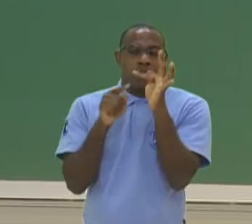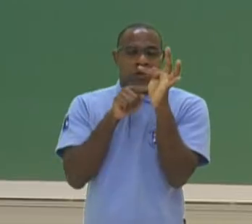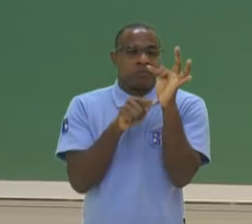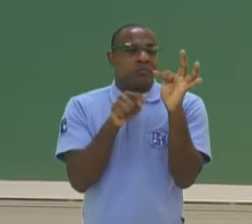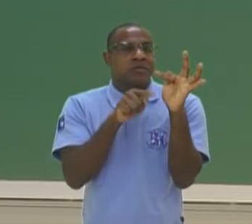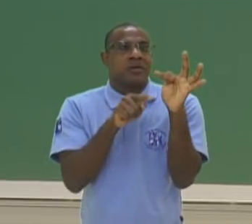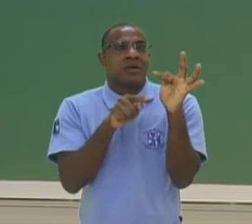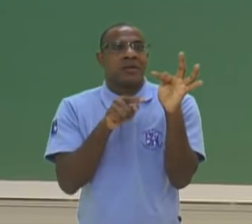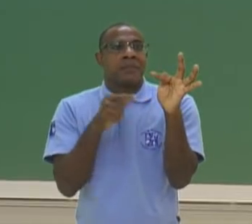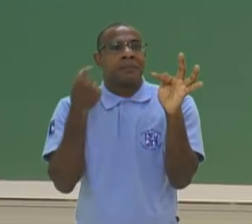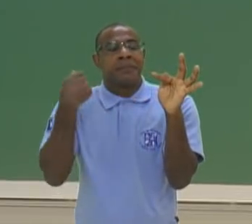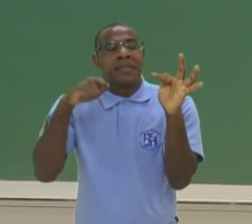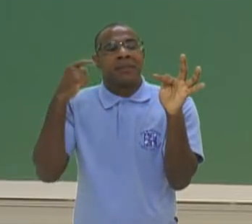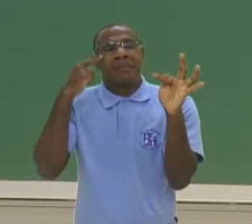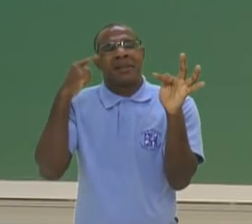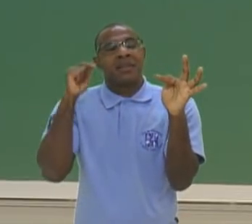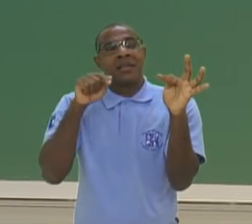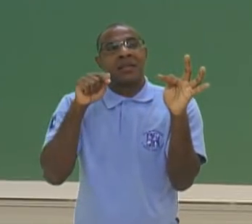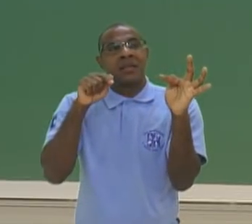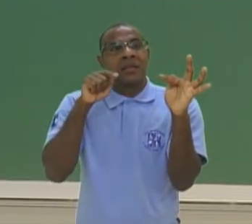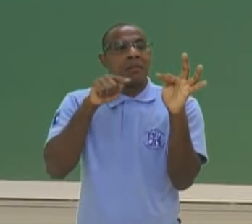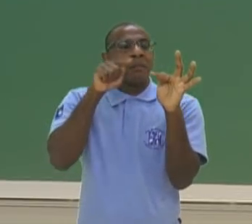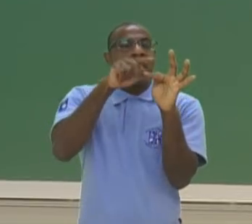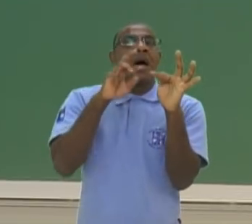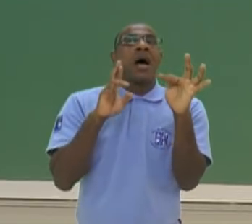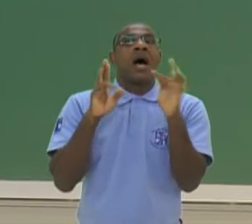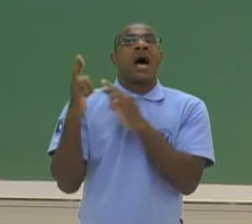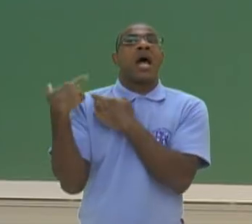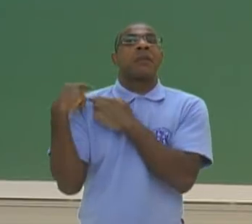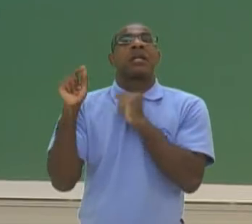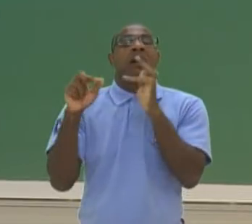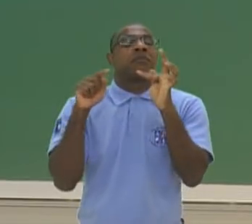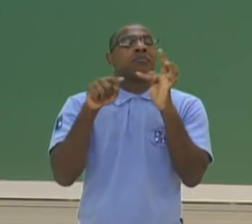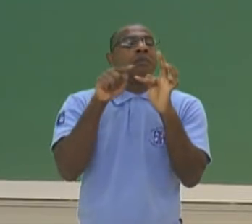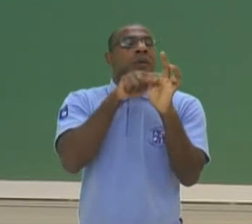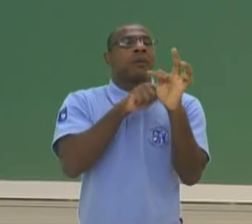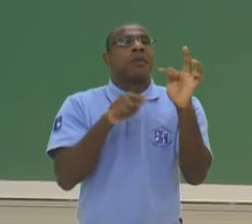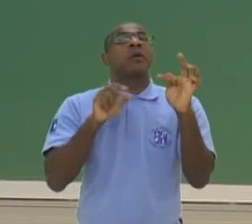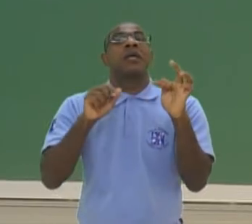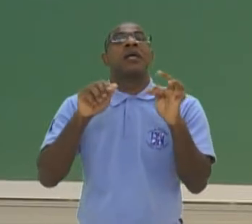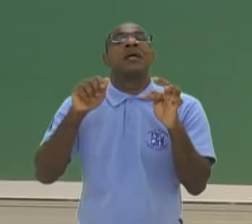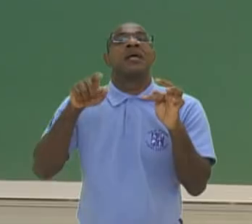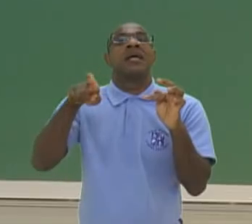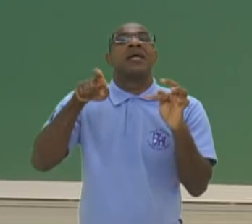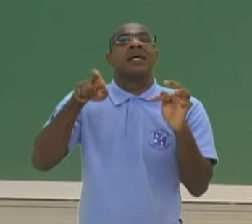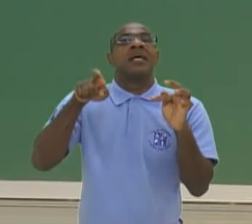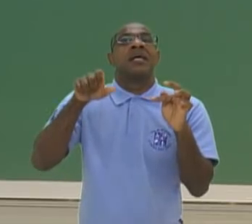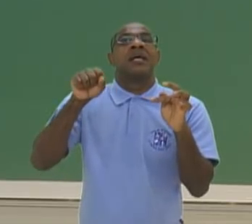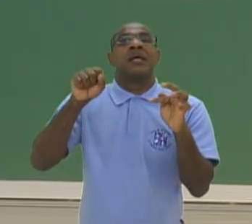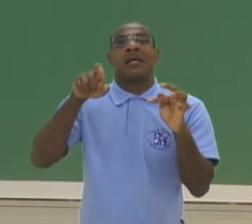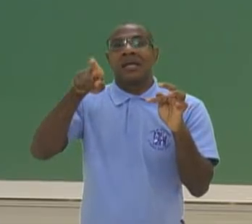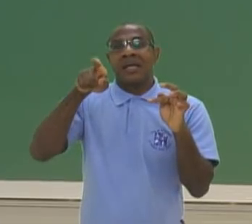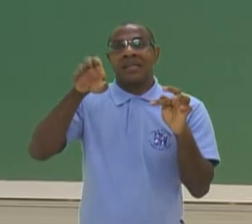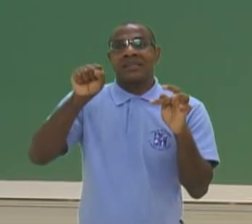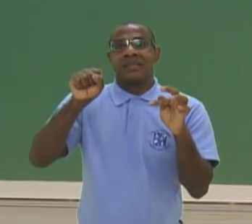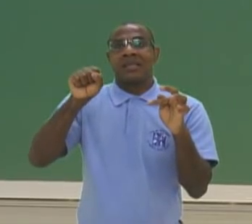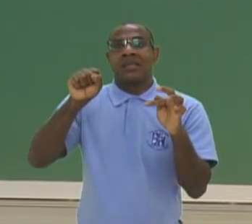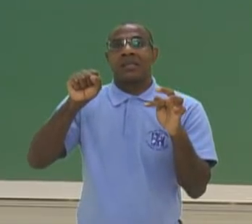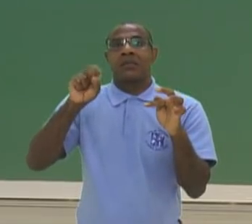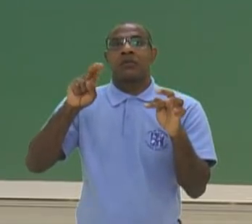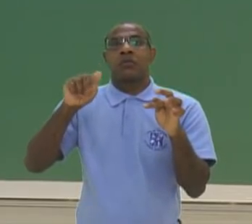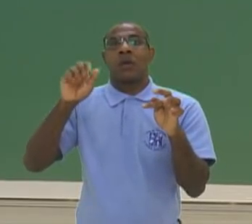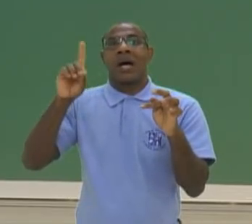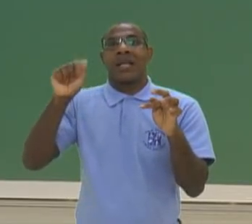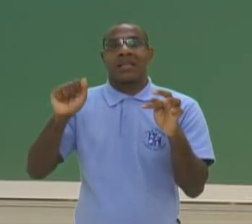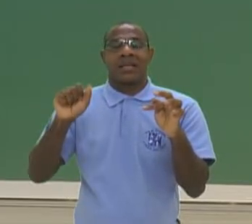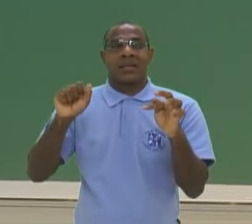a gente precisa pensar que é a parte responsável pela reprodução sexuada. O que é uma reprodução sexuada? É uma reprodução